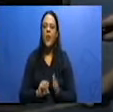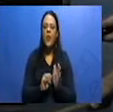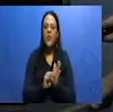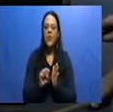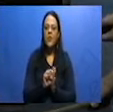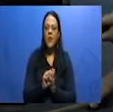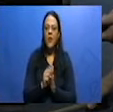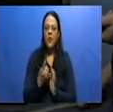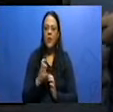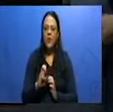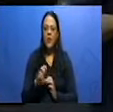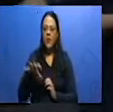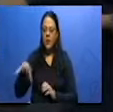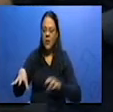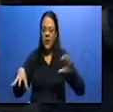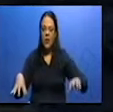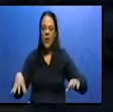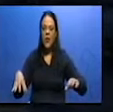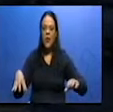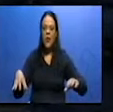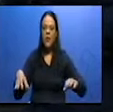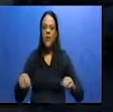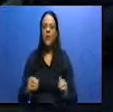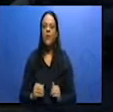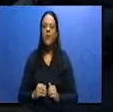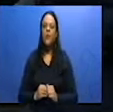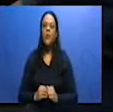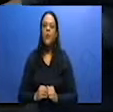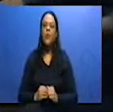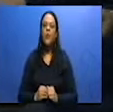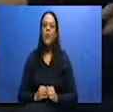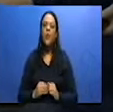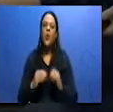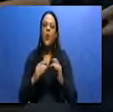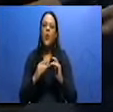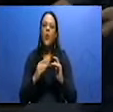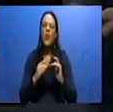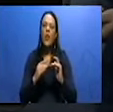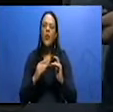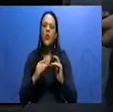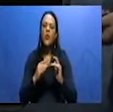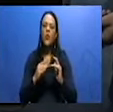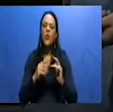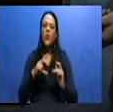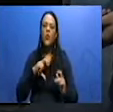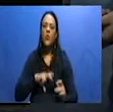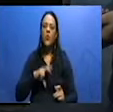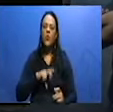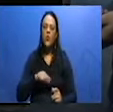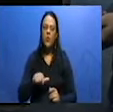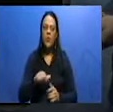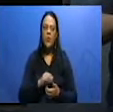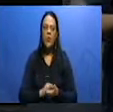com os portugueses. Os bantus se concentravam em um único território.